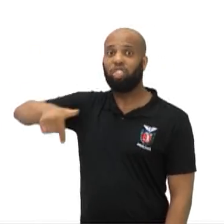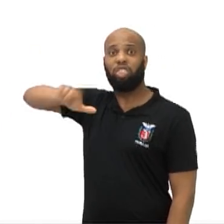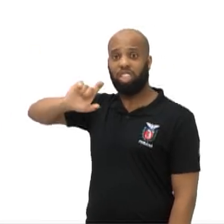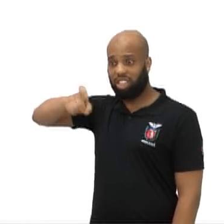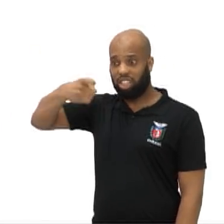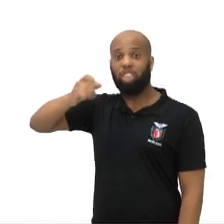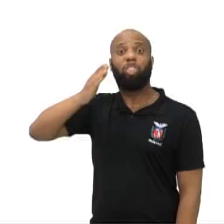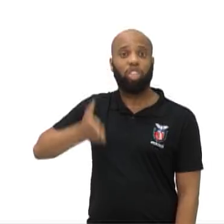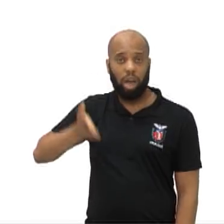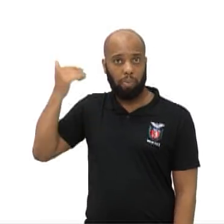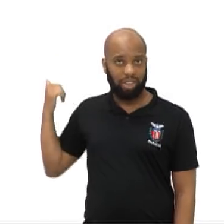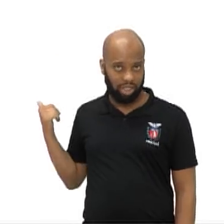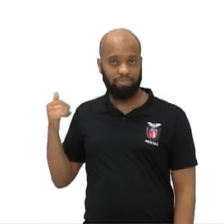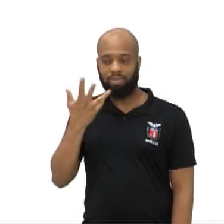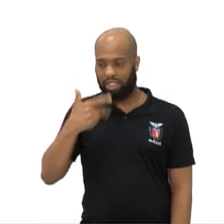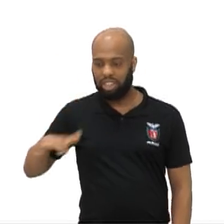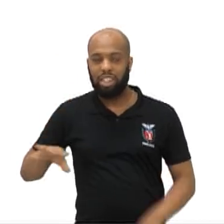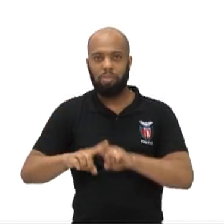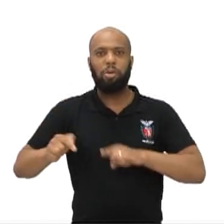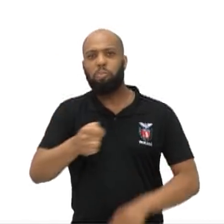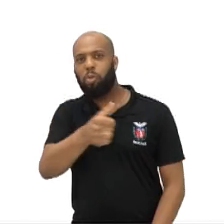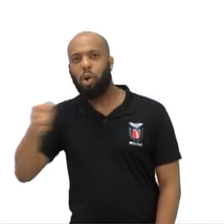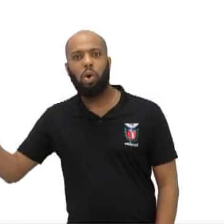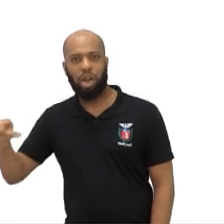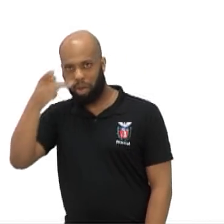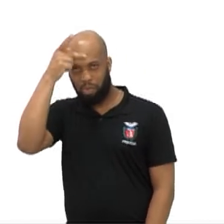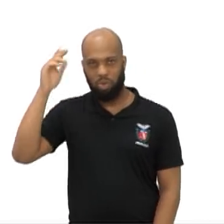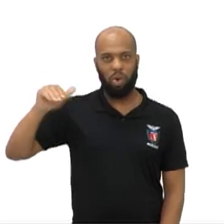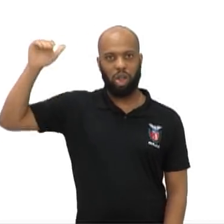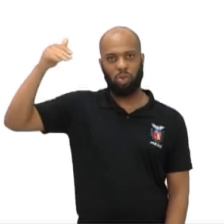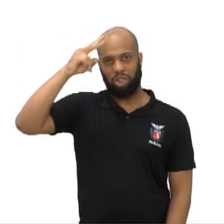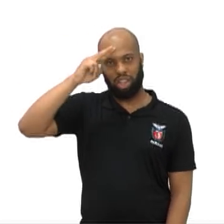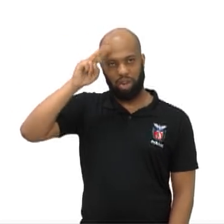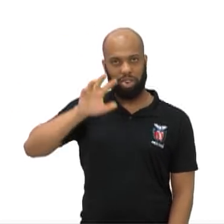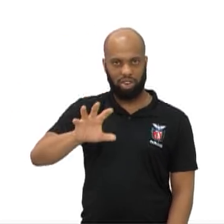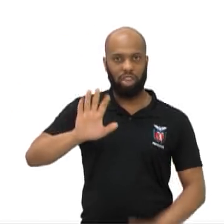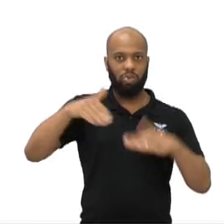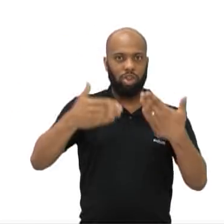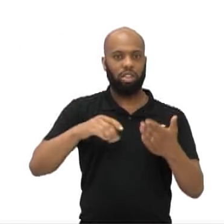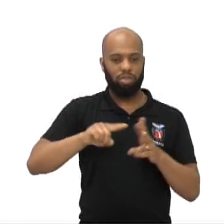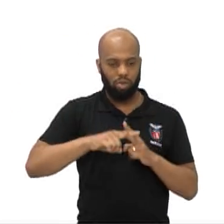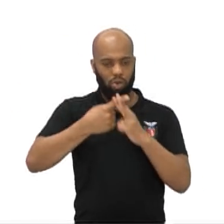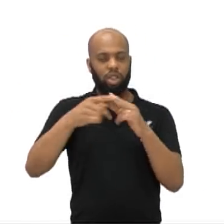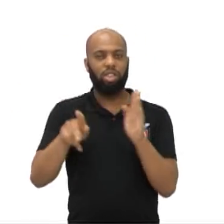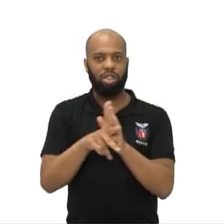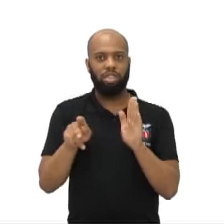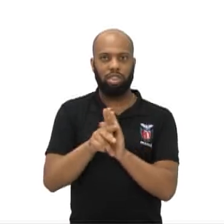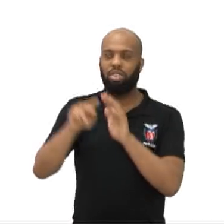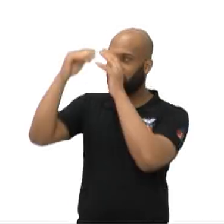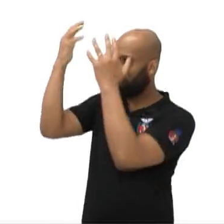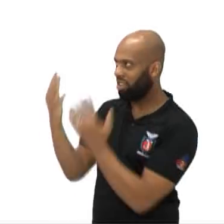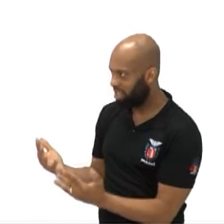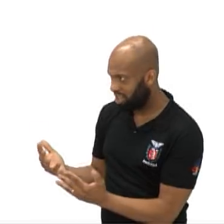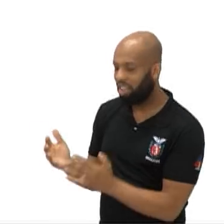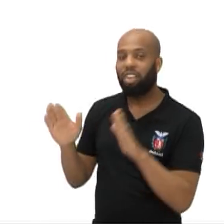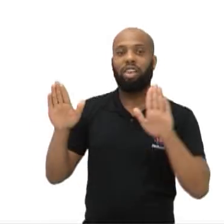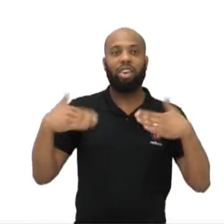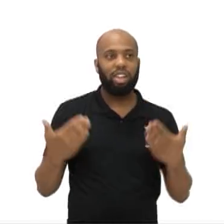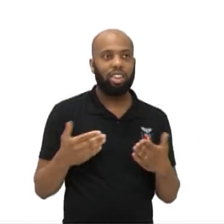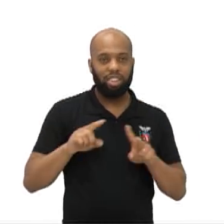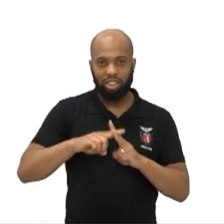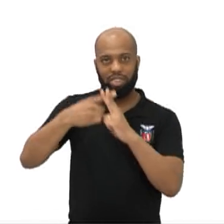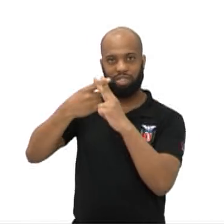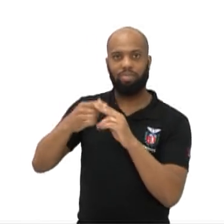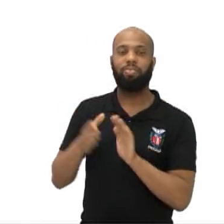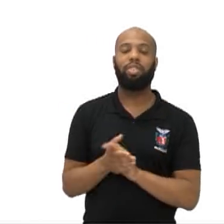crianças, mas poucas se lembram disso. Corrijo, portanto, a dedicatória. Então, a dedicatória